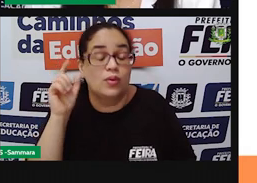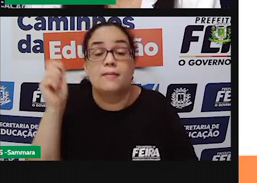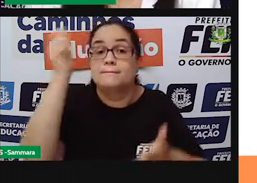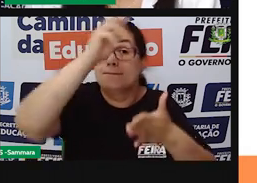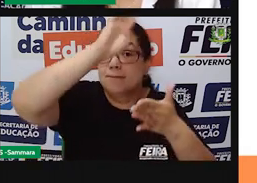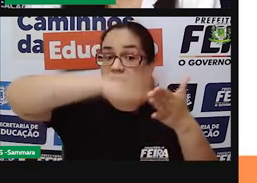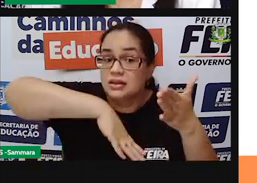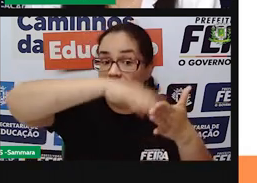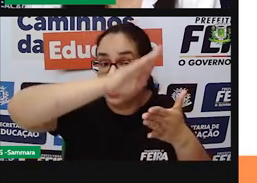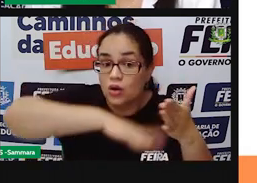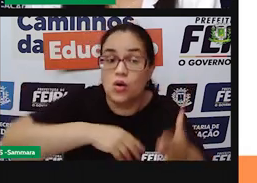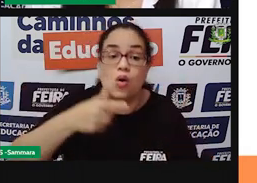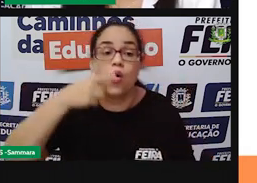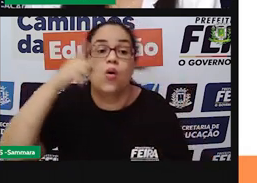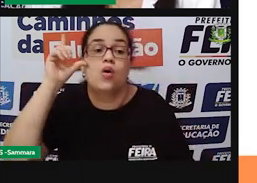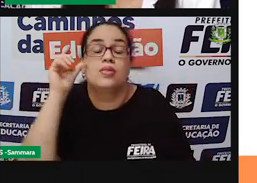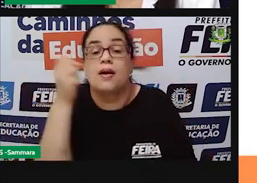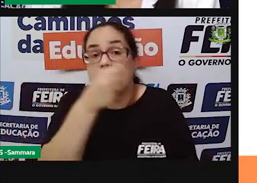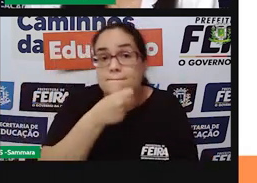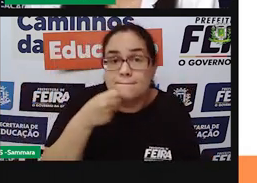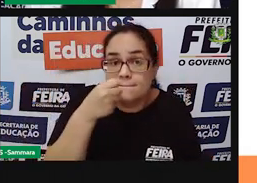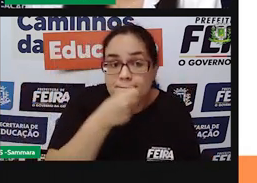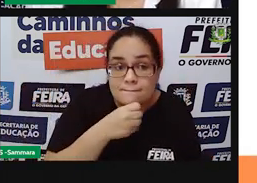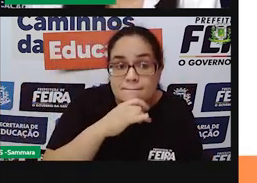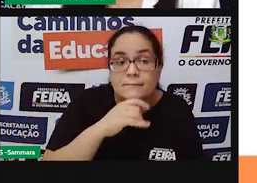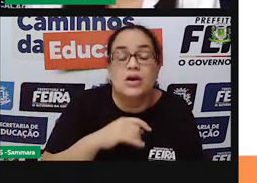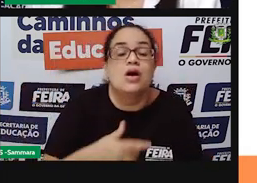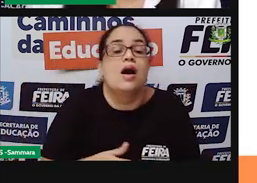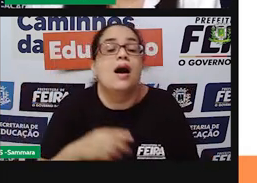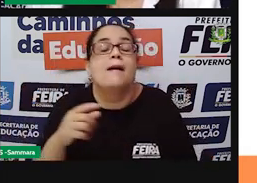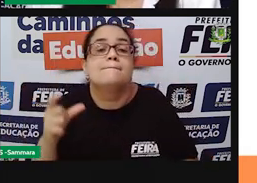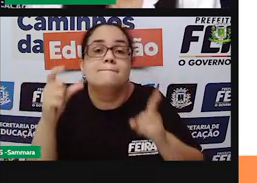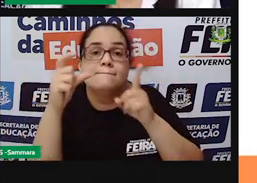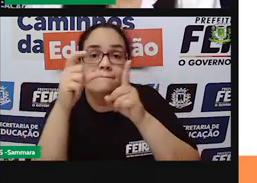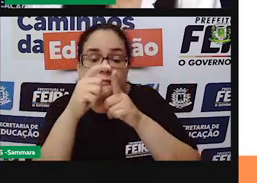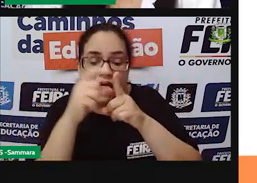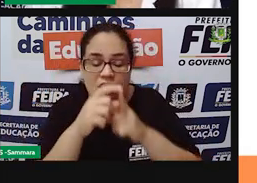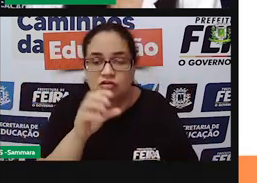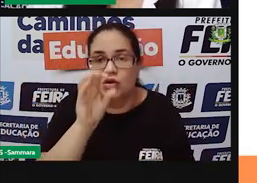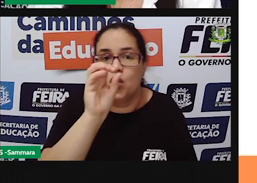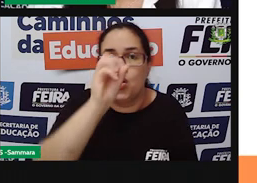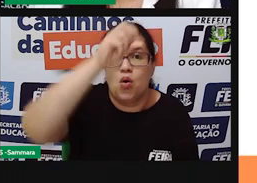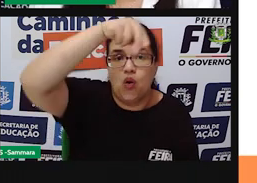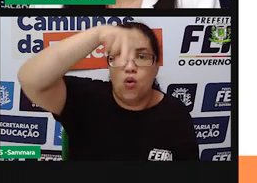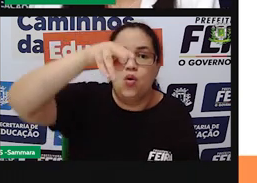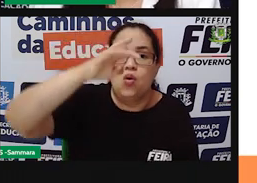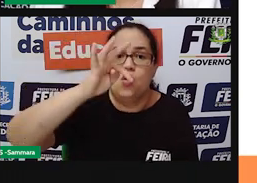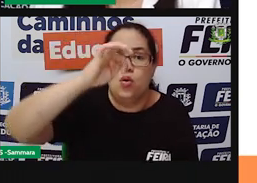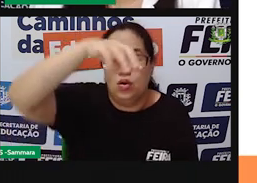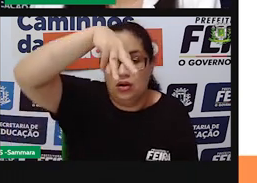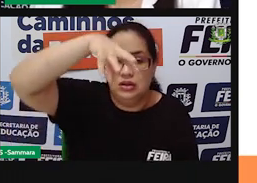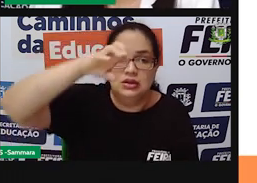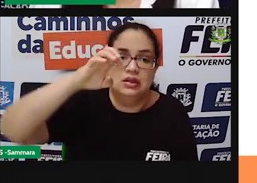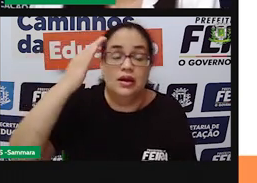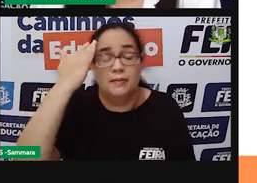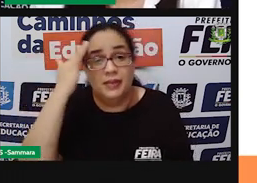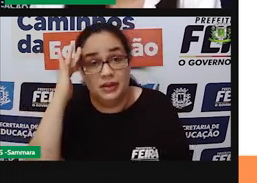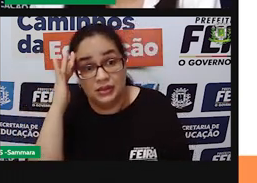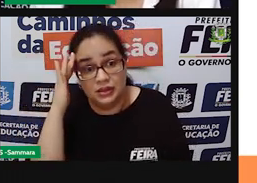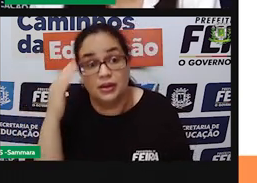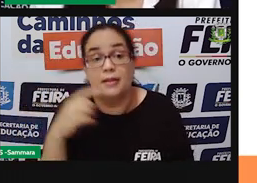pintaram, ontem beberam. A palavra ontem aí, ela foi utilizada só para indicar, né, que esses verbos